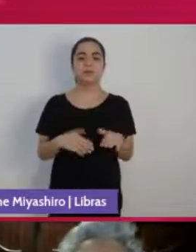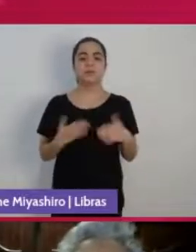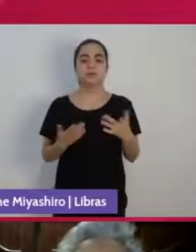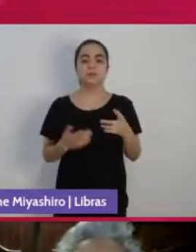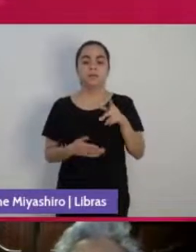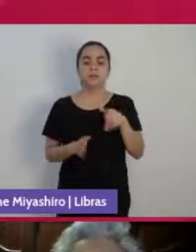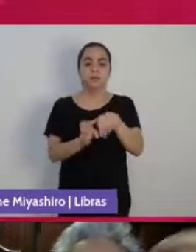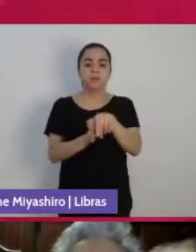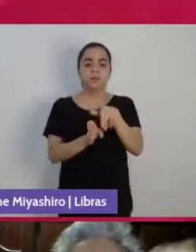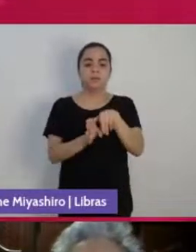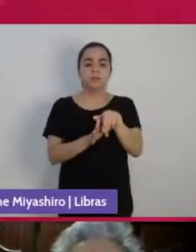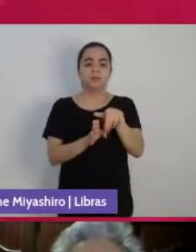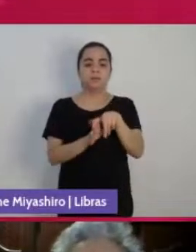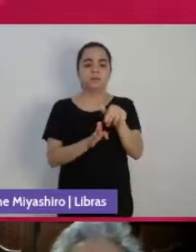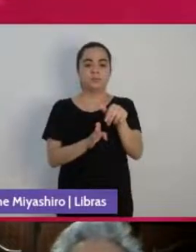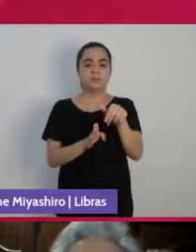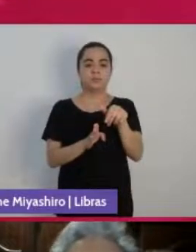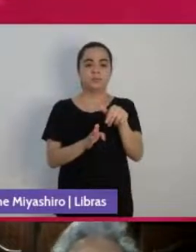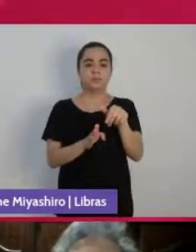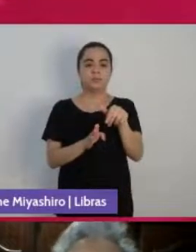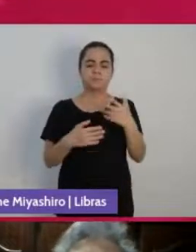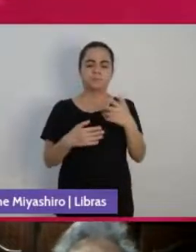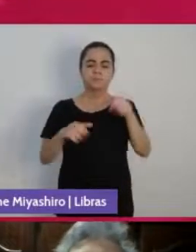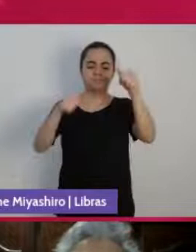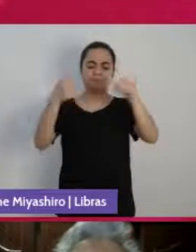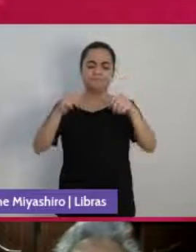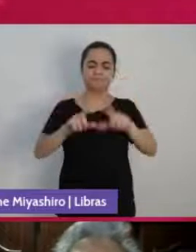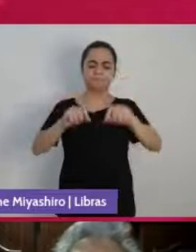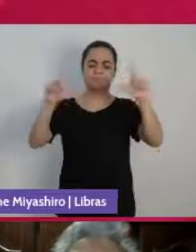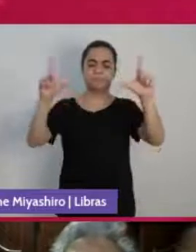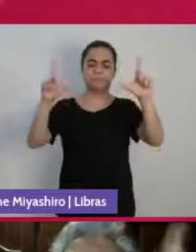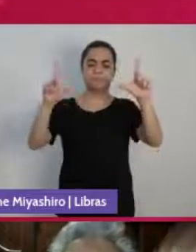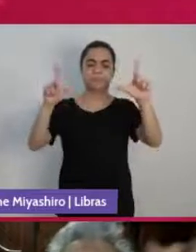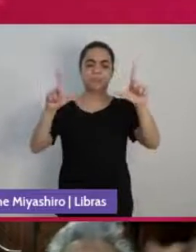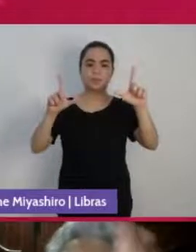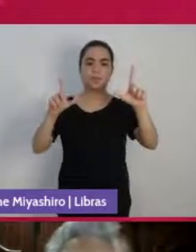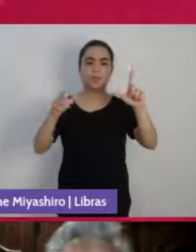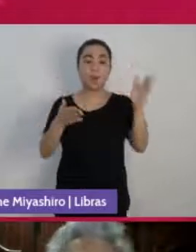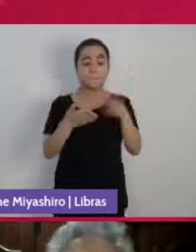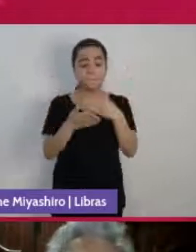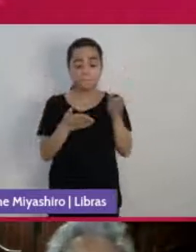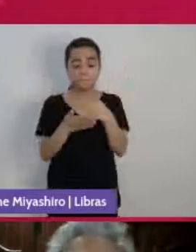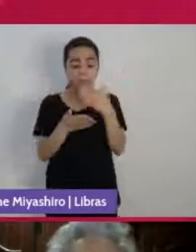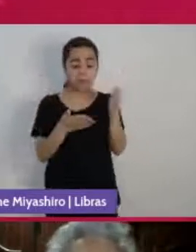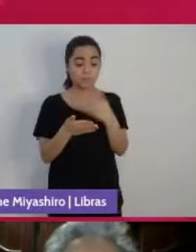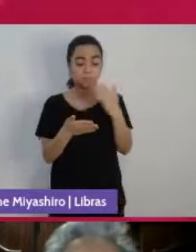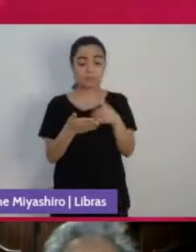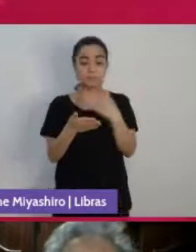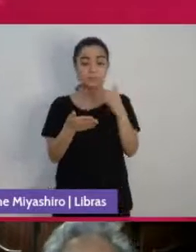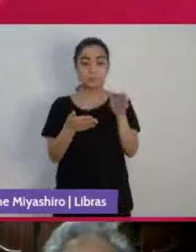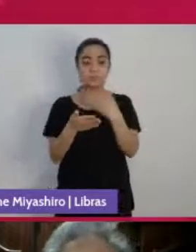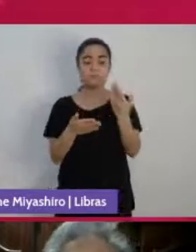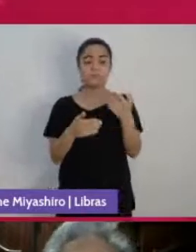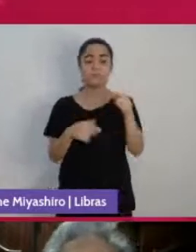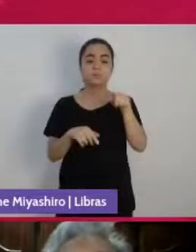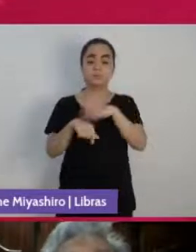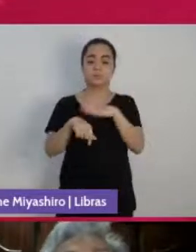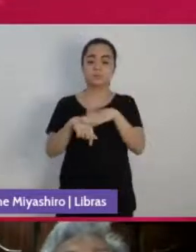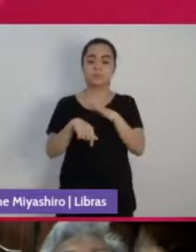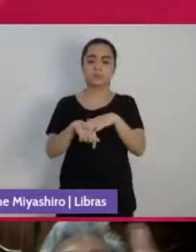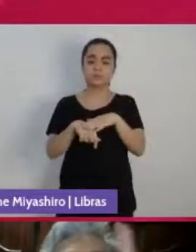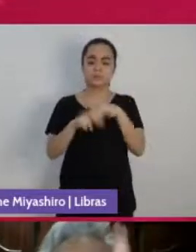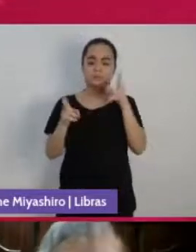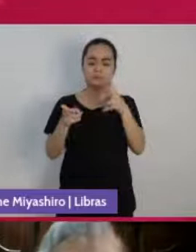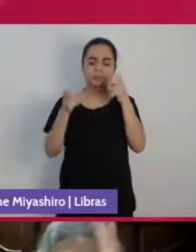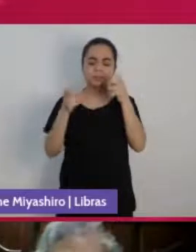vocês? Faça uma autocrítica. Chega no final do dia, pega todos os exames que vocês fizeram e veja